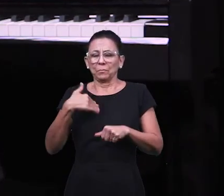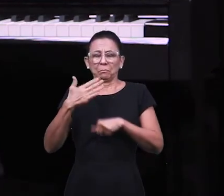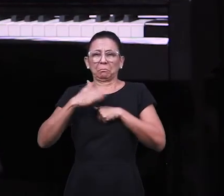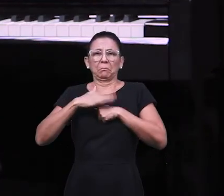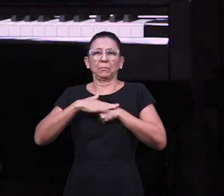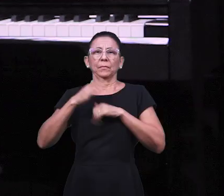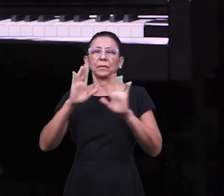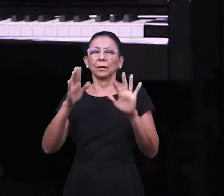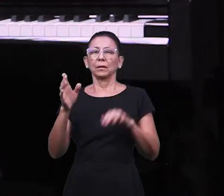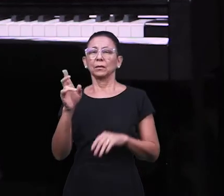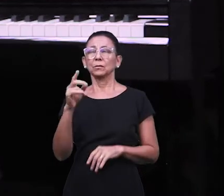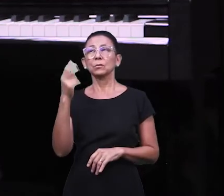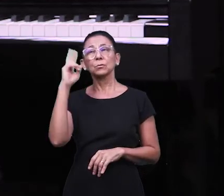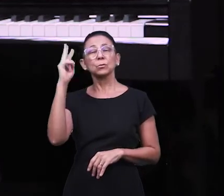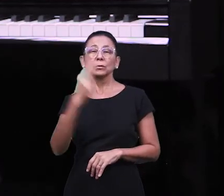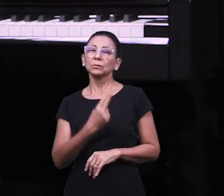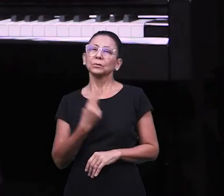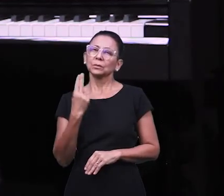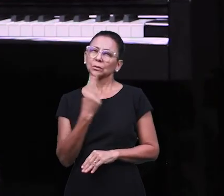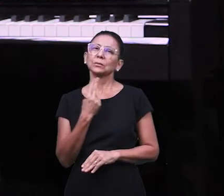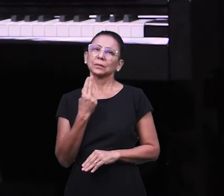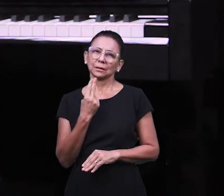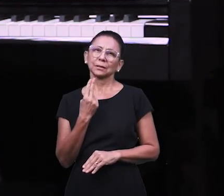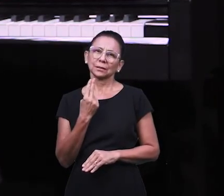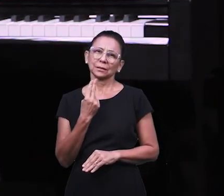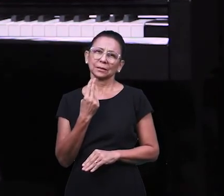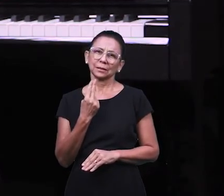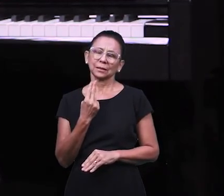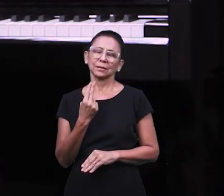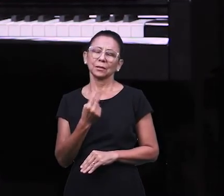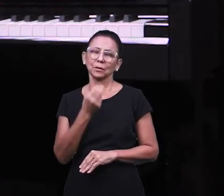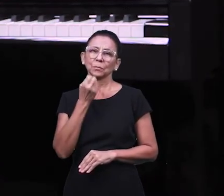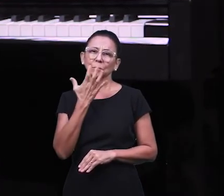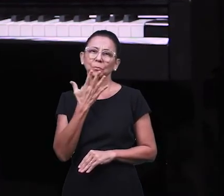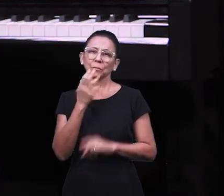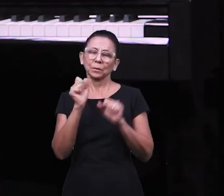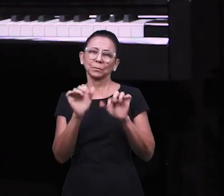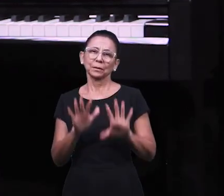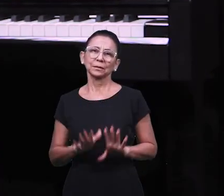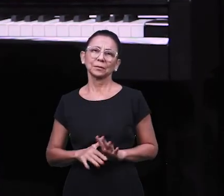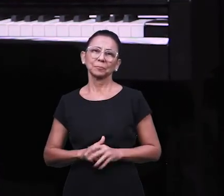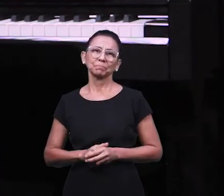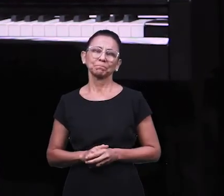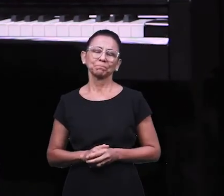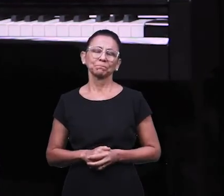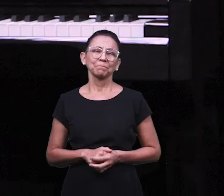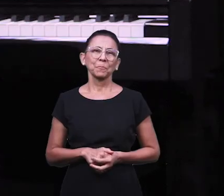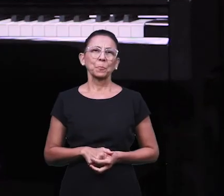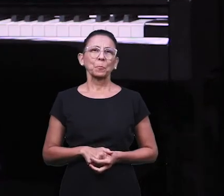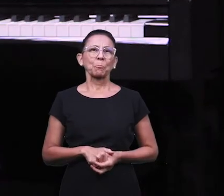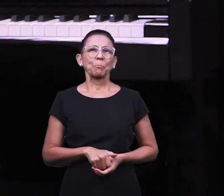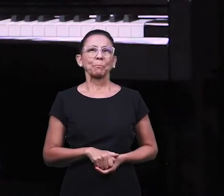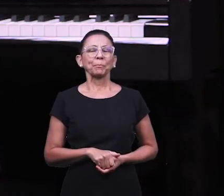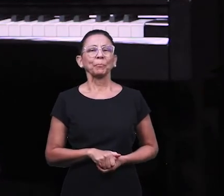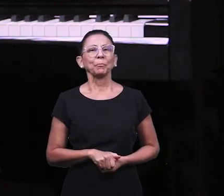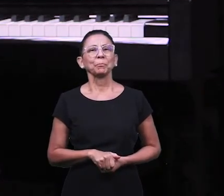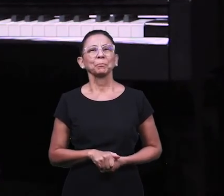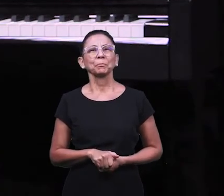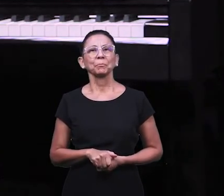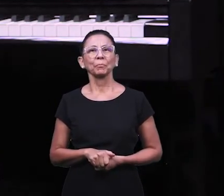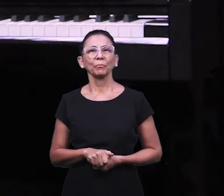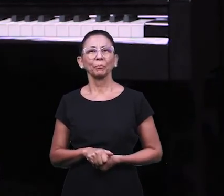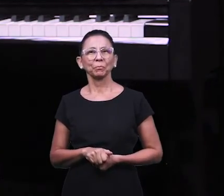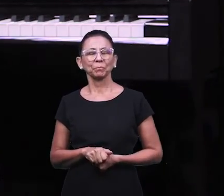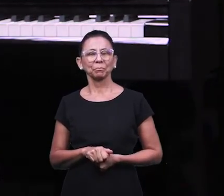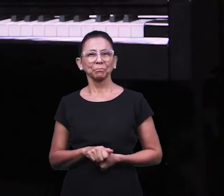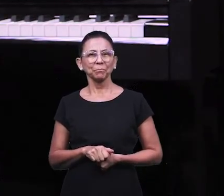Apenas vasos, né? Então isso é que é uma bênção, isso edifica os nossos corações, né? Glória a Jesus. Eu quero ouvir vocês ainda, mas antes disso,